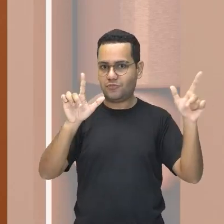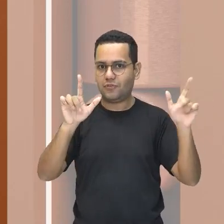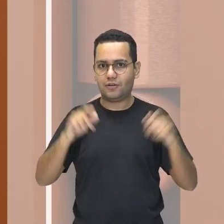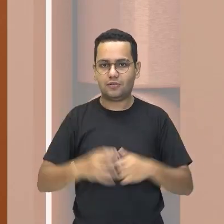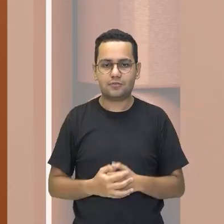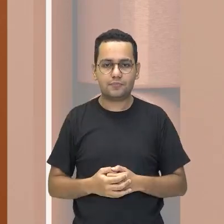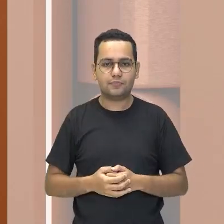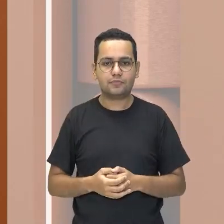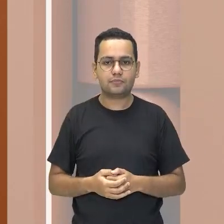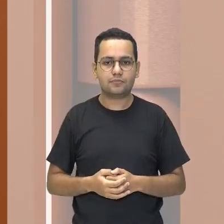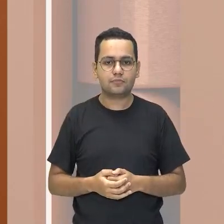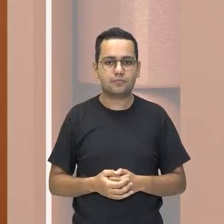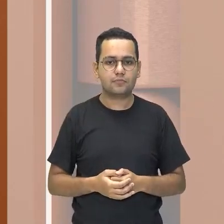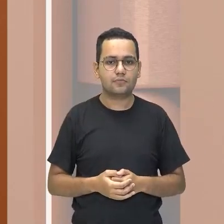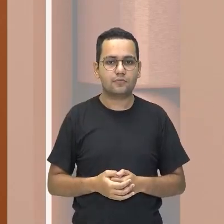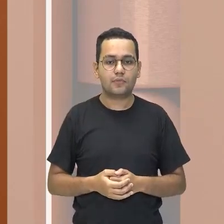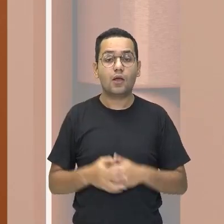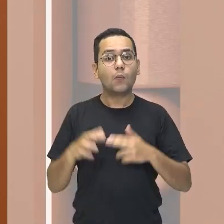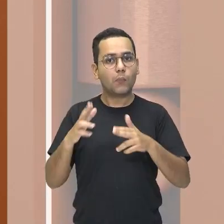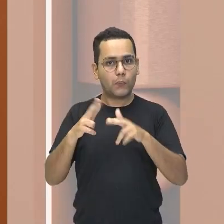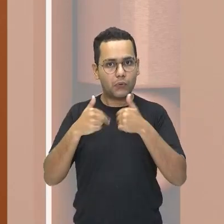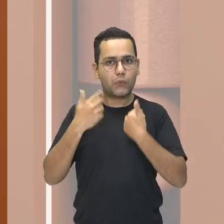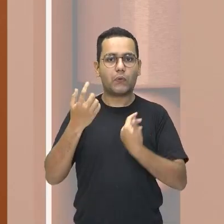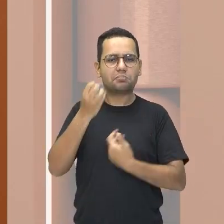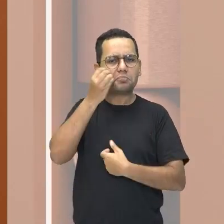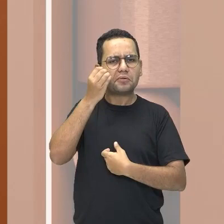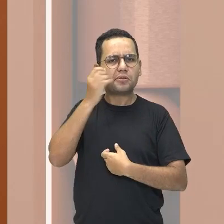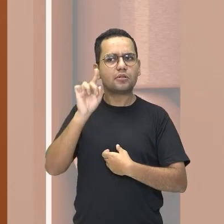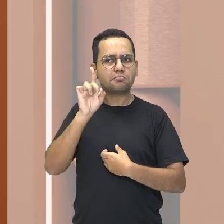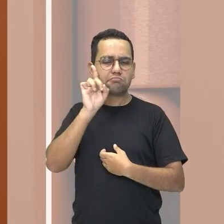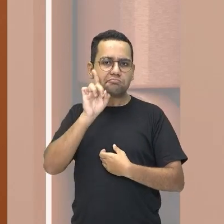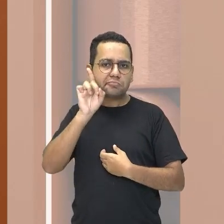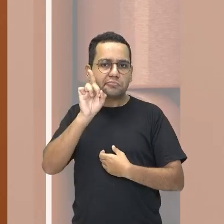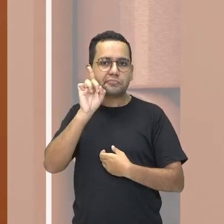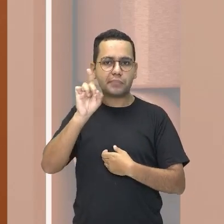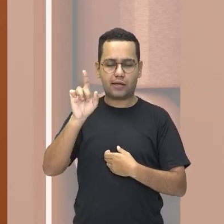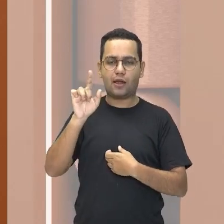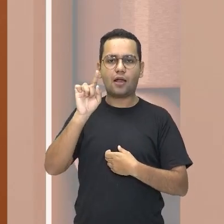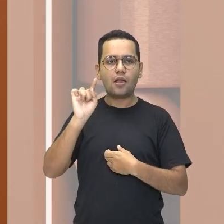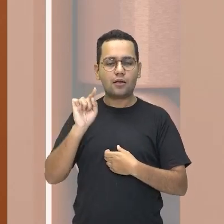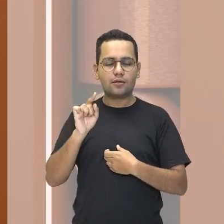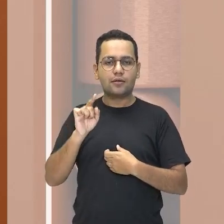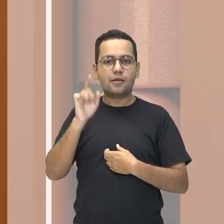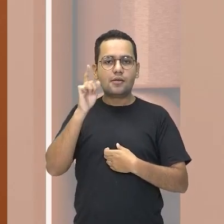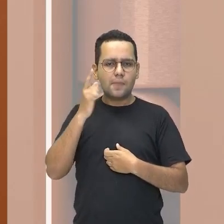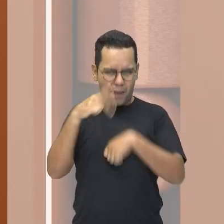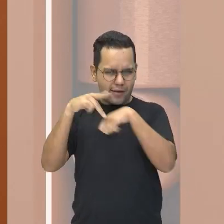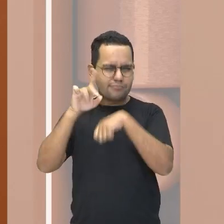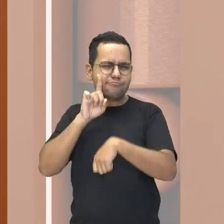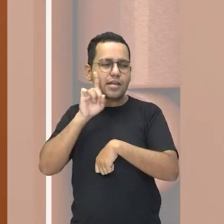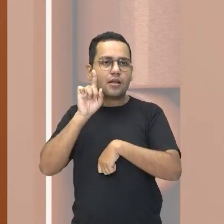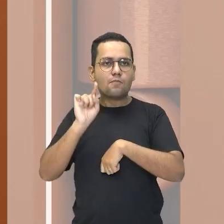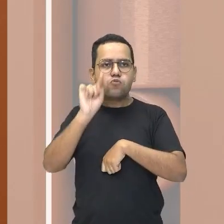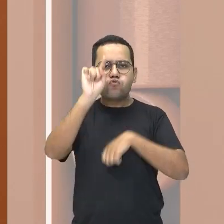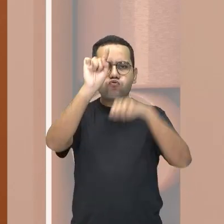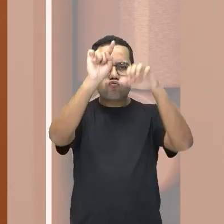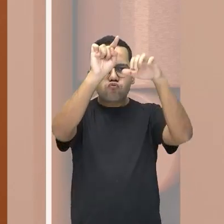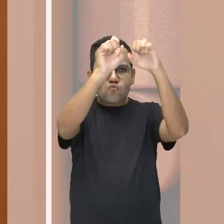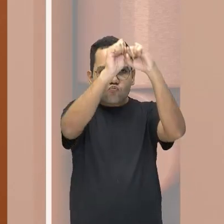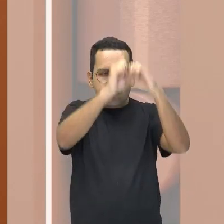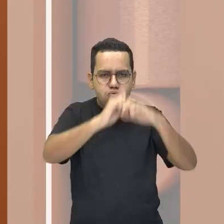americanos resolveram lançar sua bomba atômica justamente para mostrar para os soviéticos que eles tinham poderio suficiente